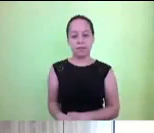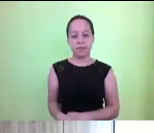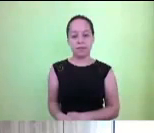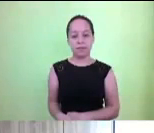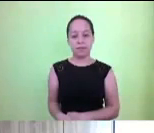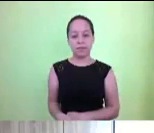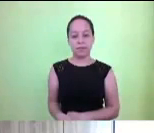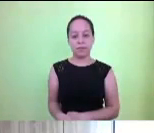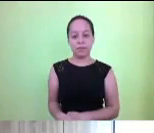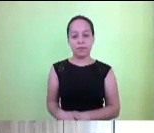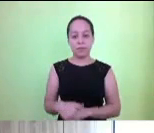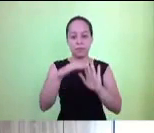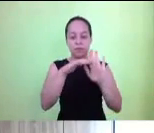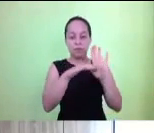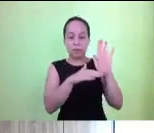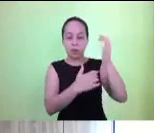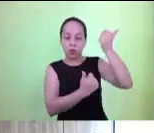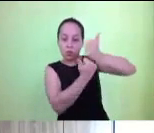Suplentes.